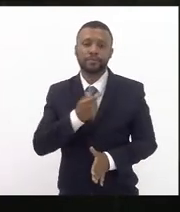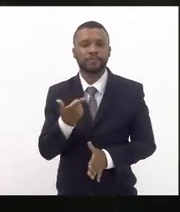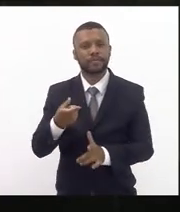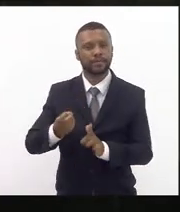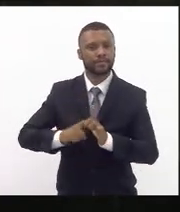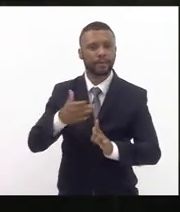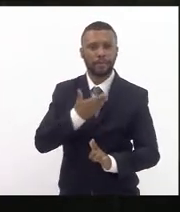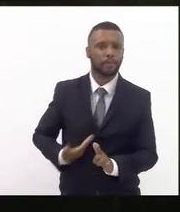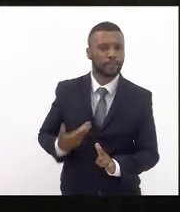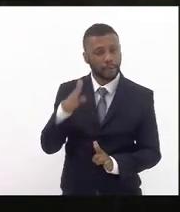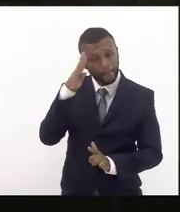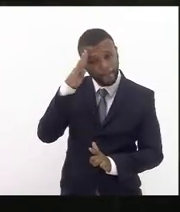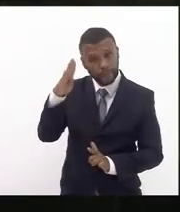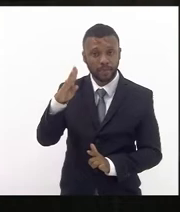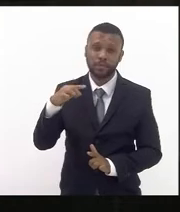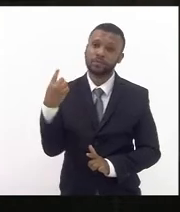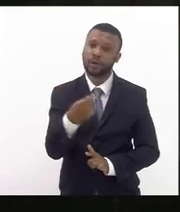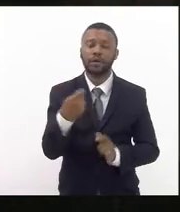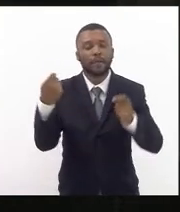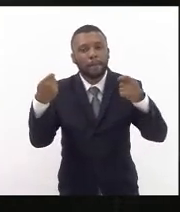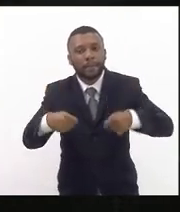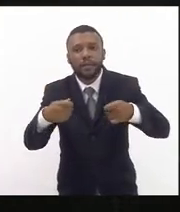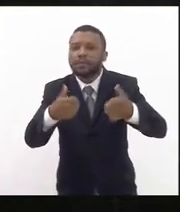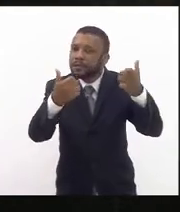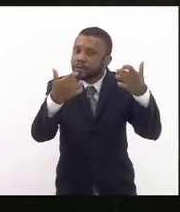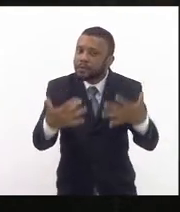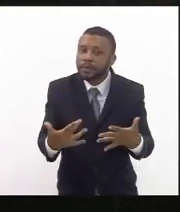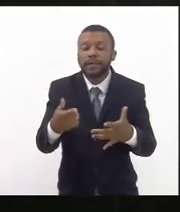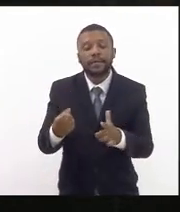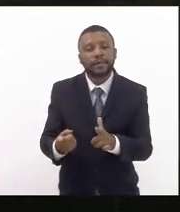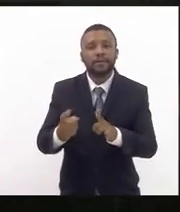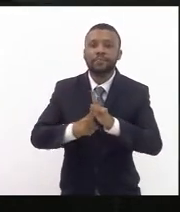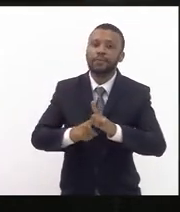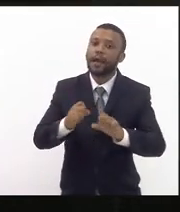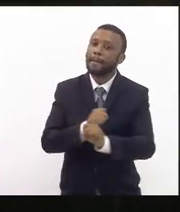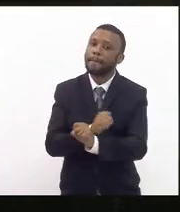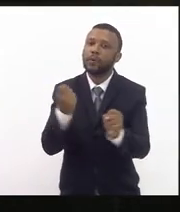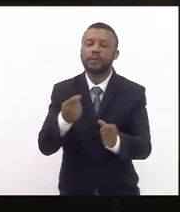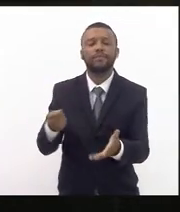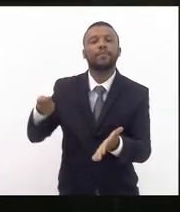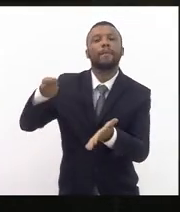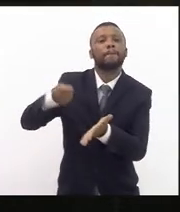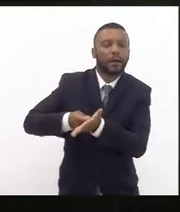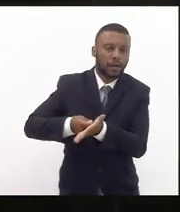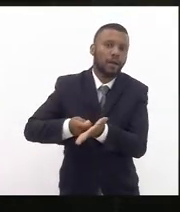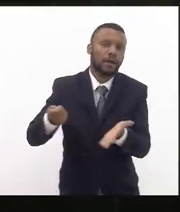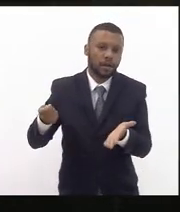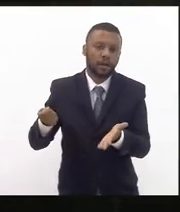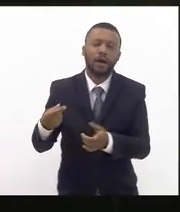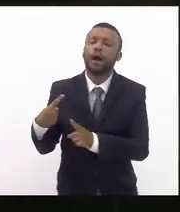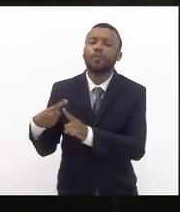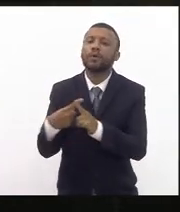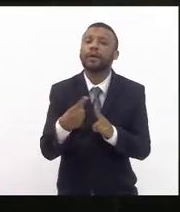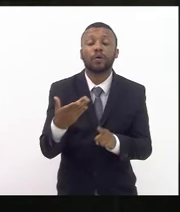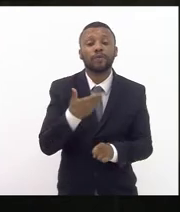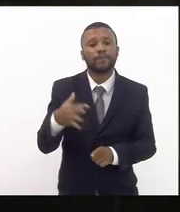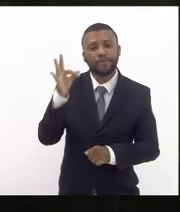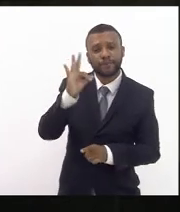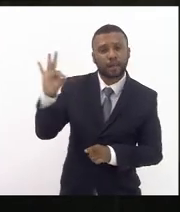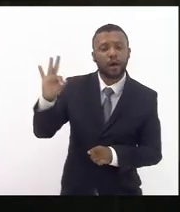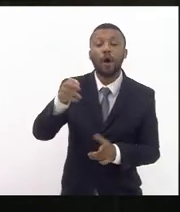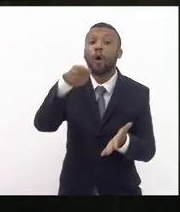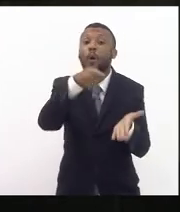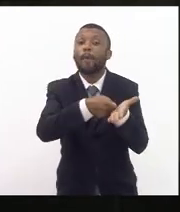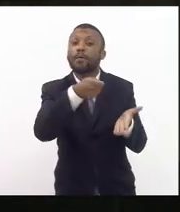que isso, a gente precisa dizer que essa dívida é impagável porque o governo federal